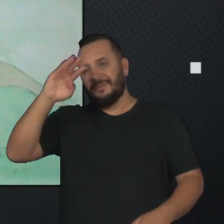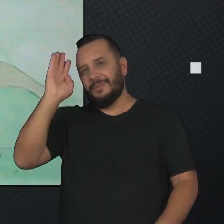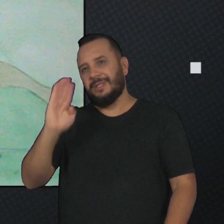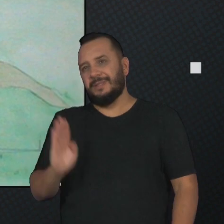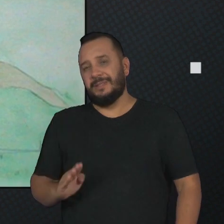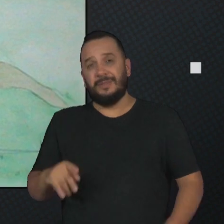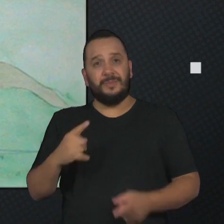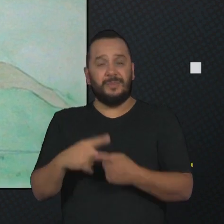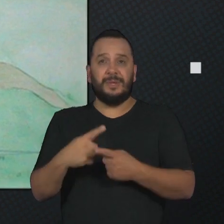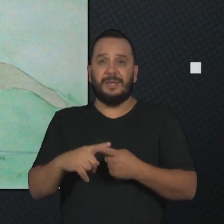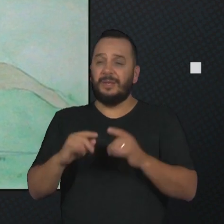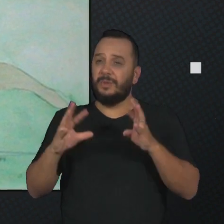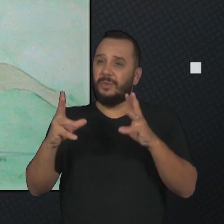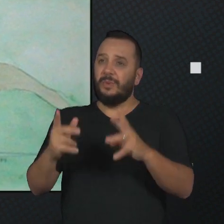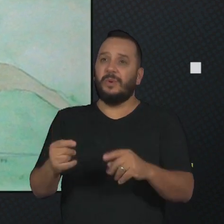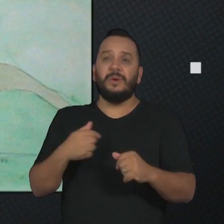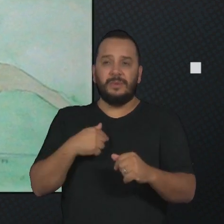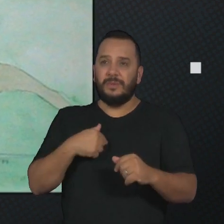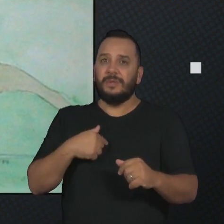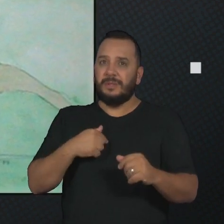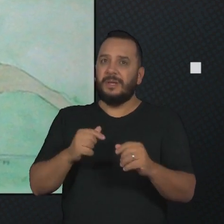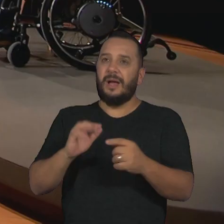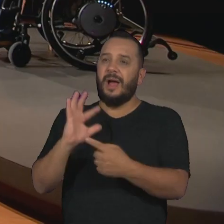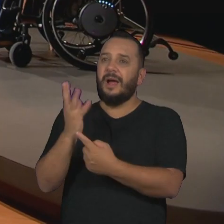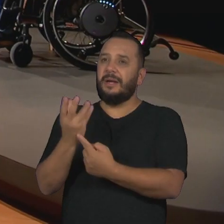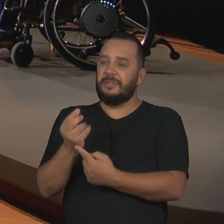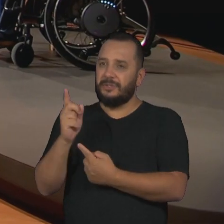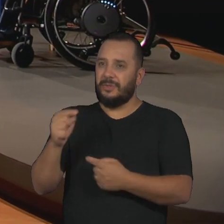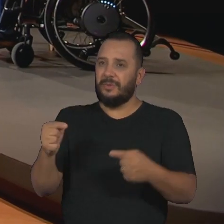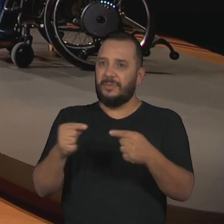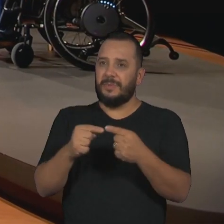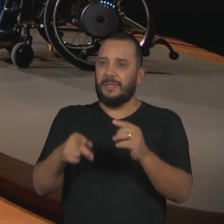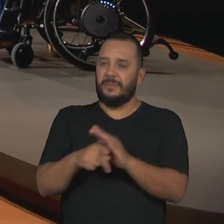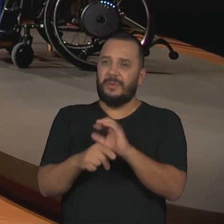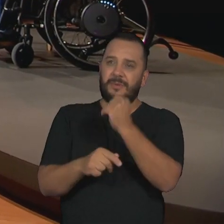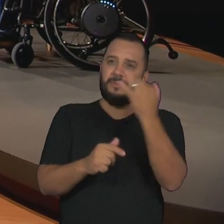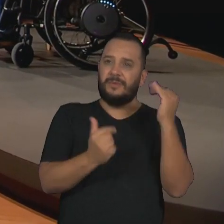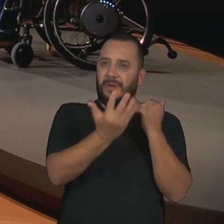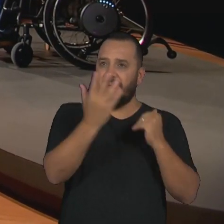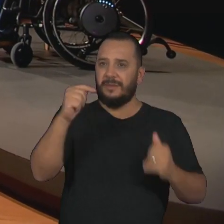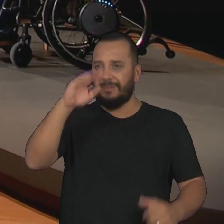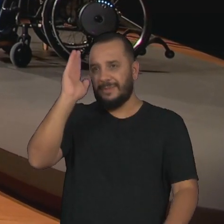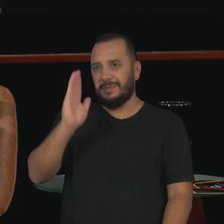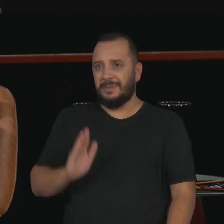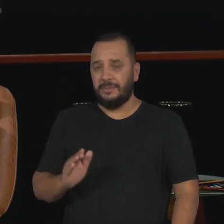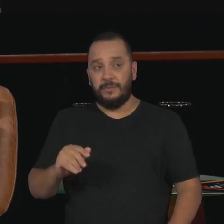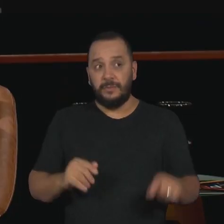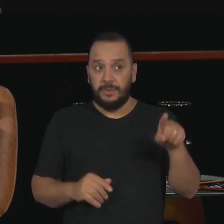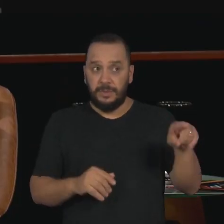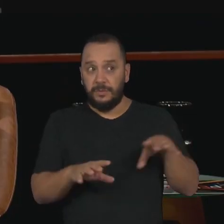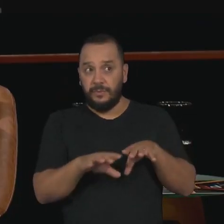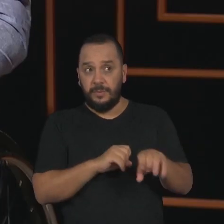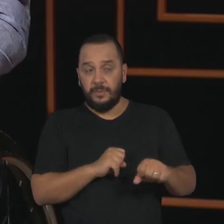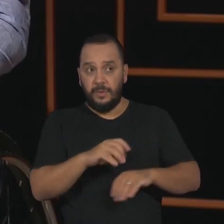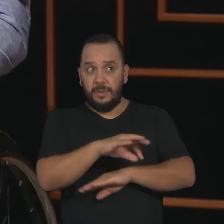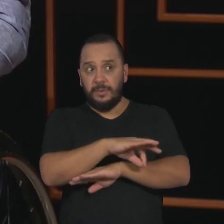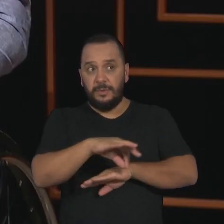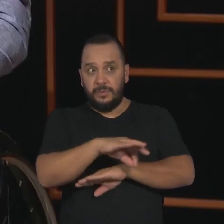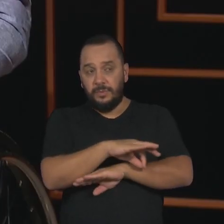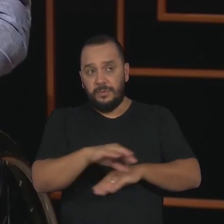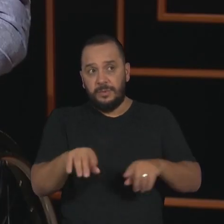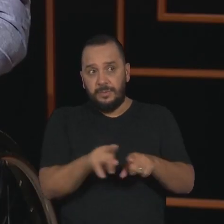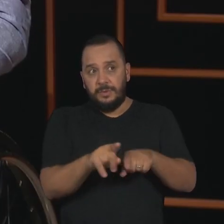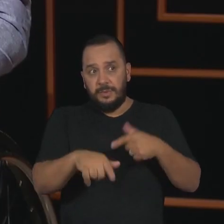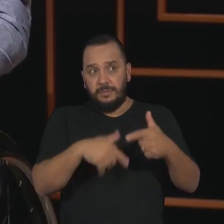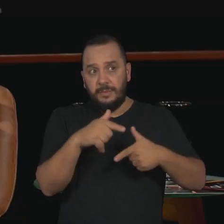flora brasileira, etc. e tal. Agora, Gilberto, você se formou em arquitetura, trabalhou como arquiteto durante